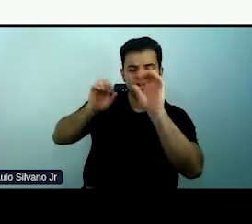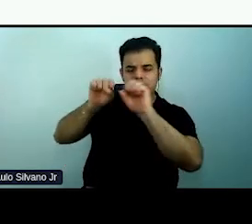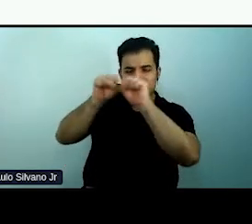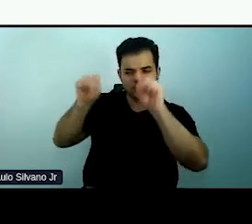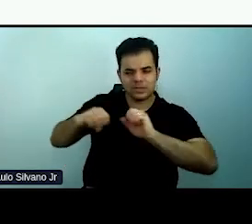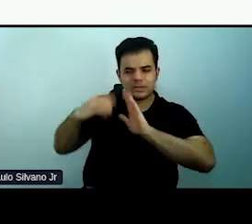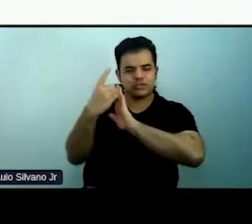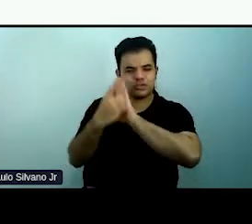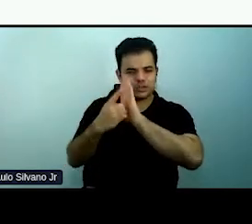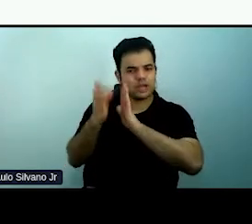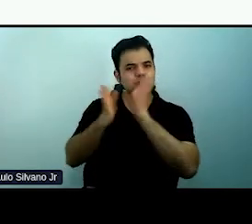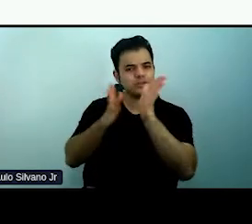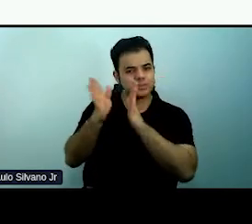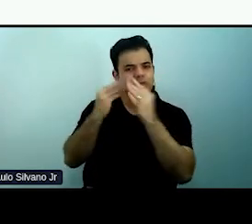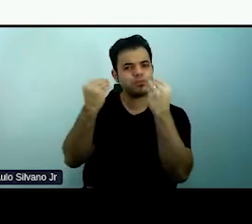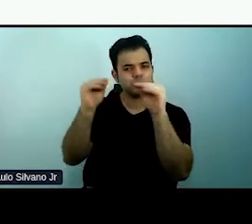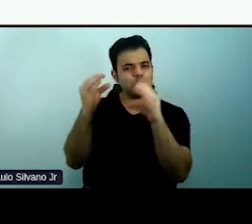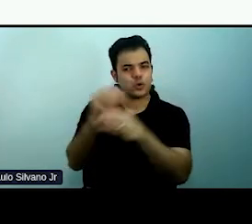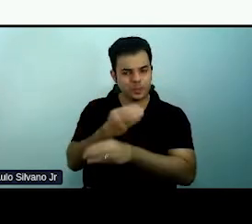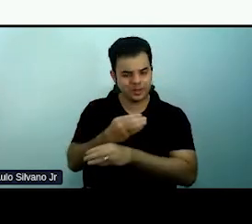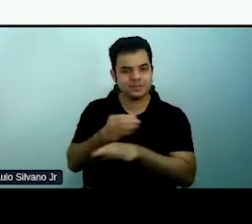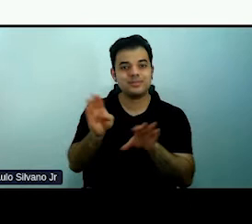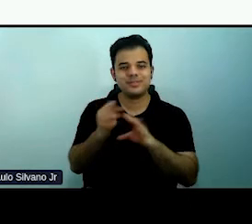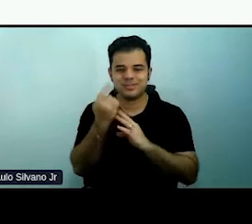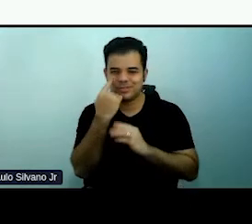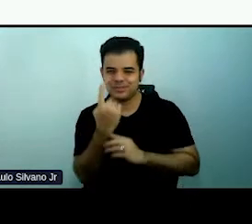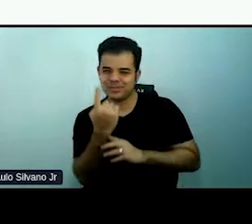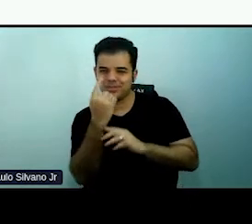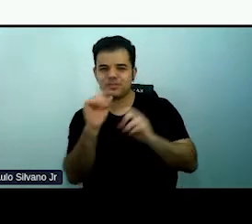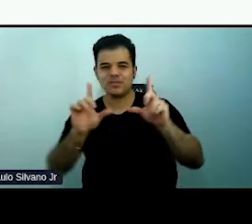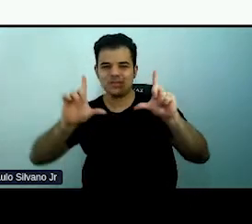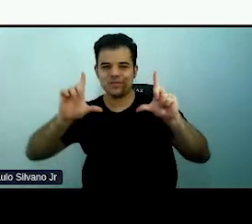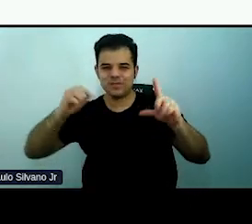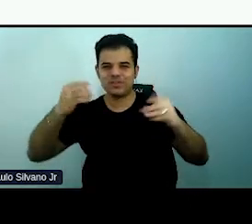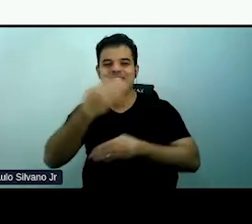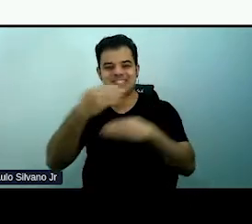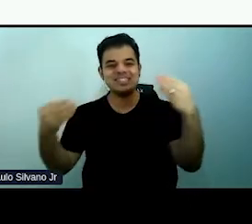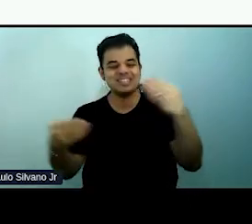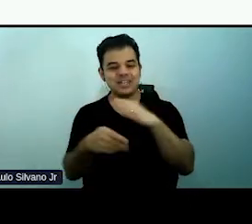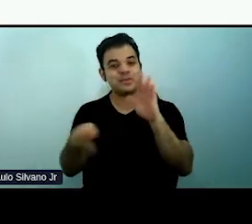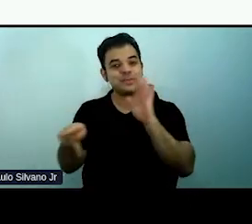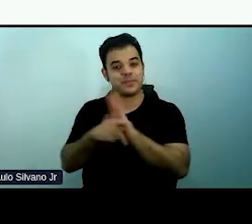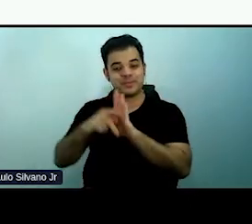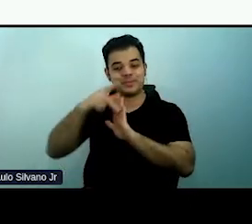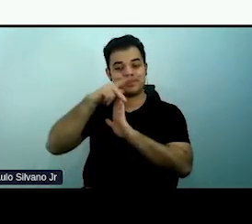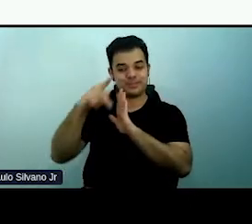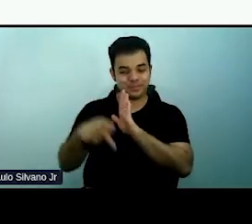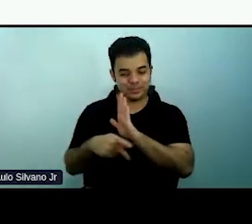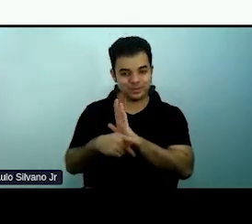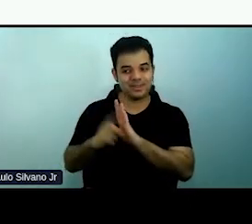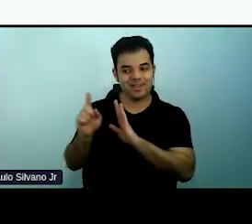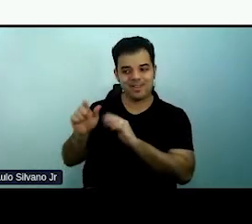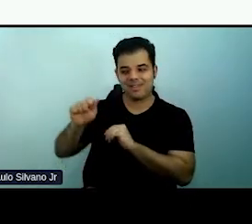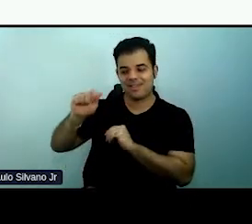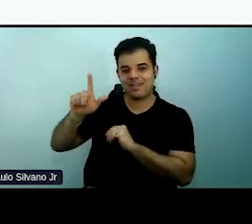digital. Boa, e essa foto aí do slide é de um programa também que o Álvaro ali fez